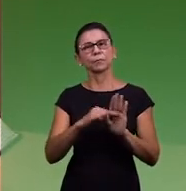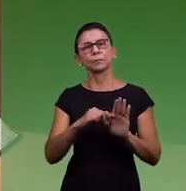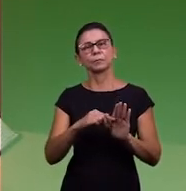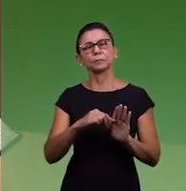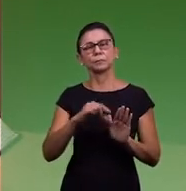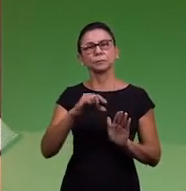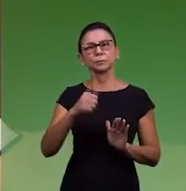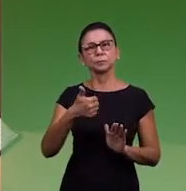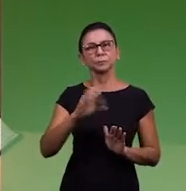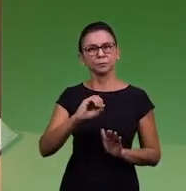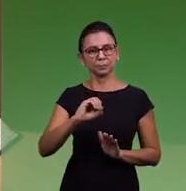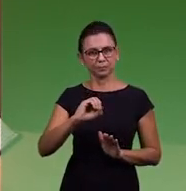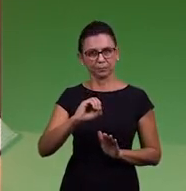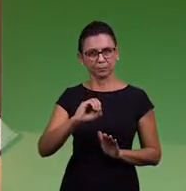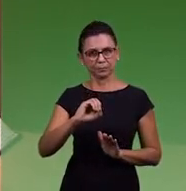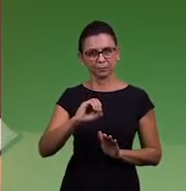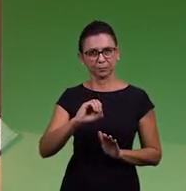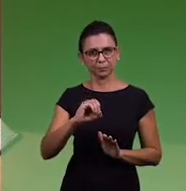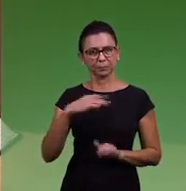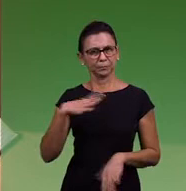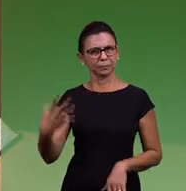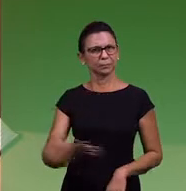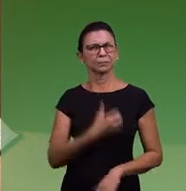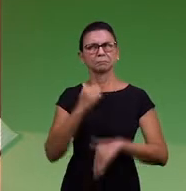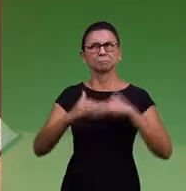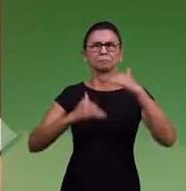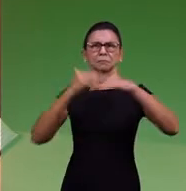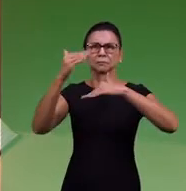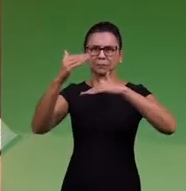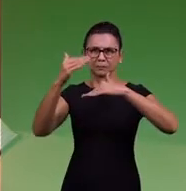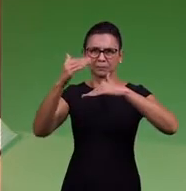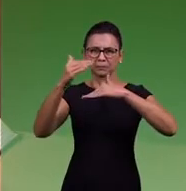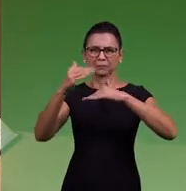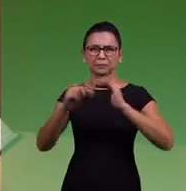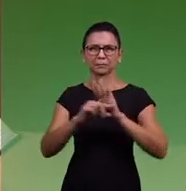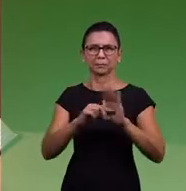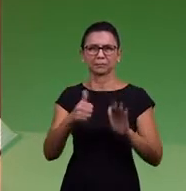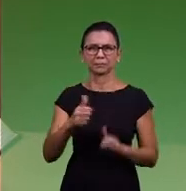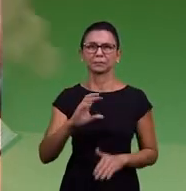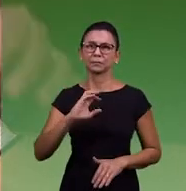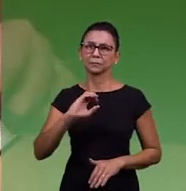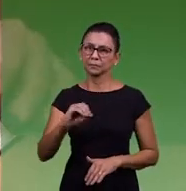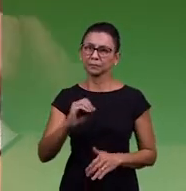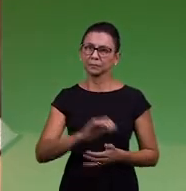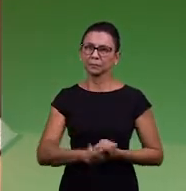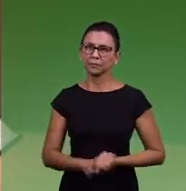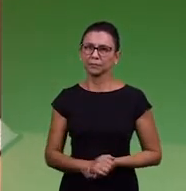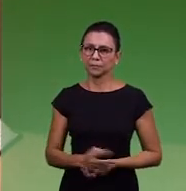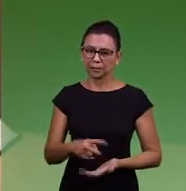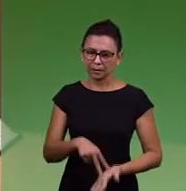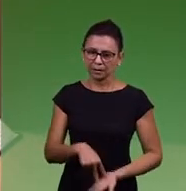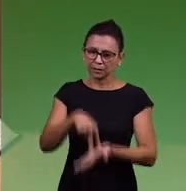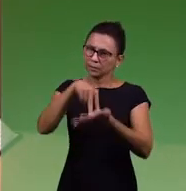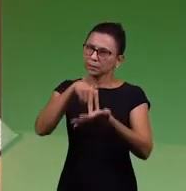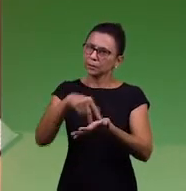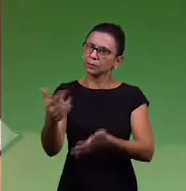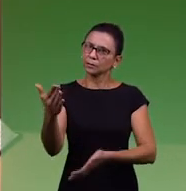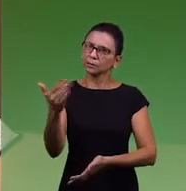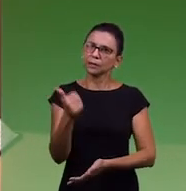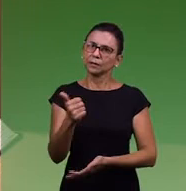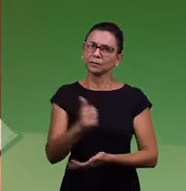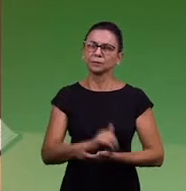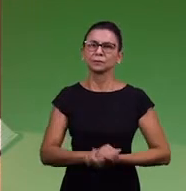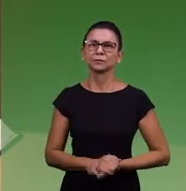no versículo 10, primeira coisa em salvação dinâmica, versículo 10 diz assim, levanta-te e vem, isso é